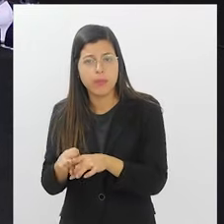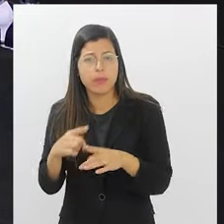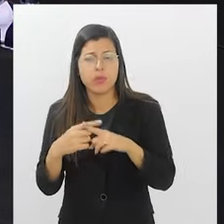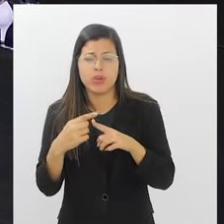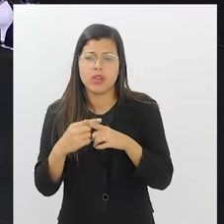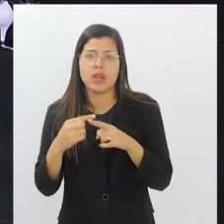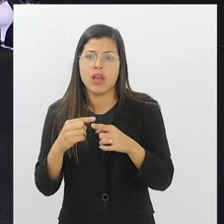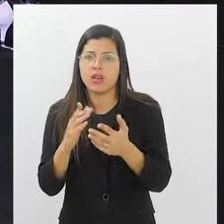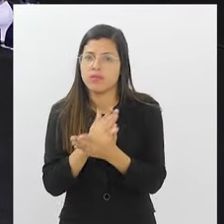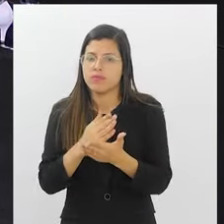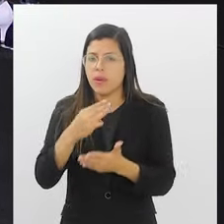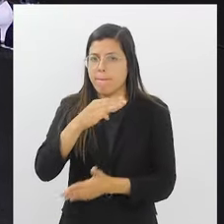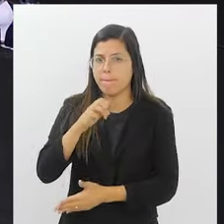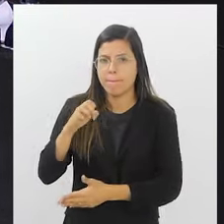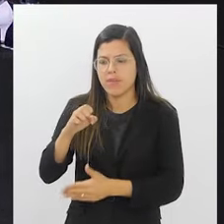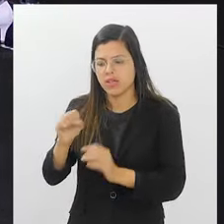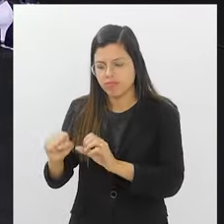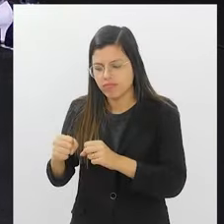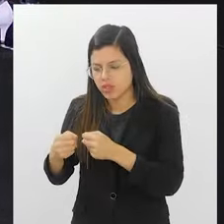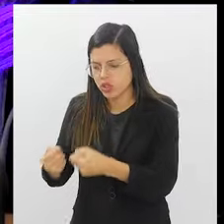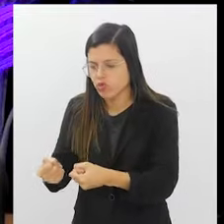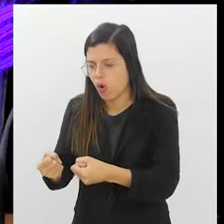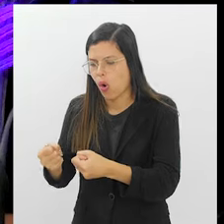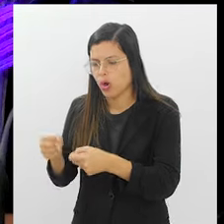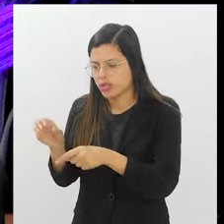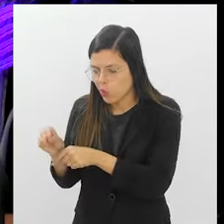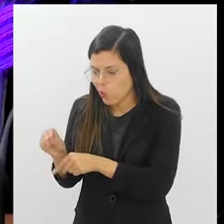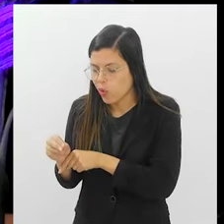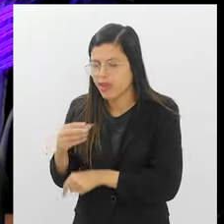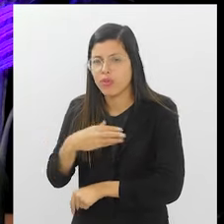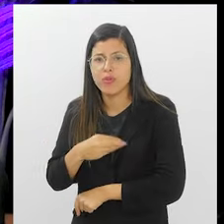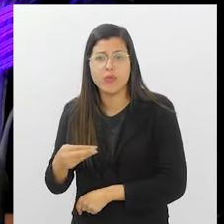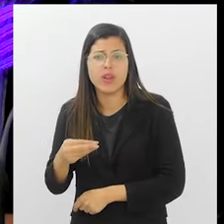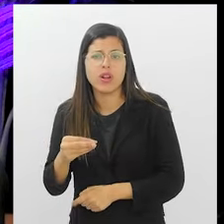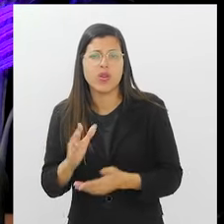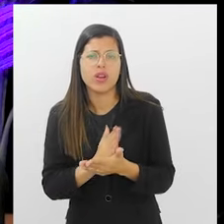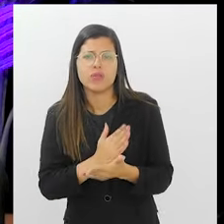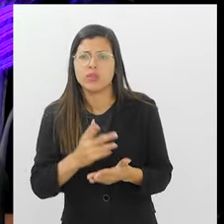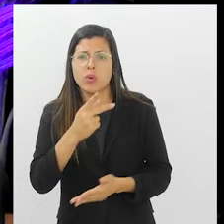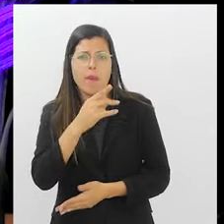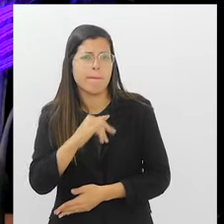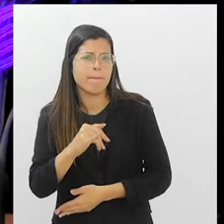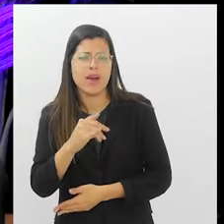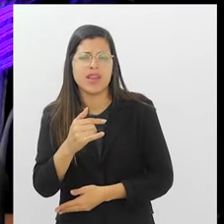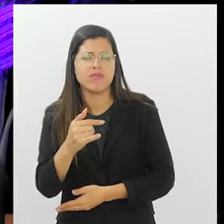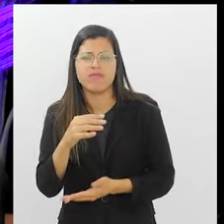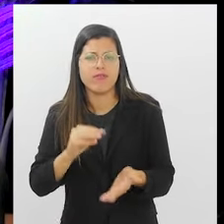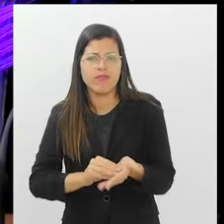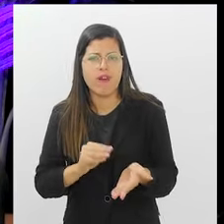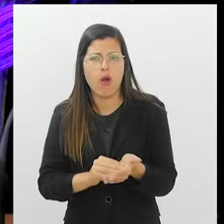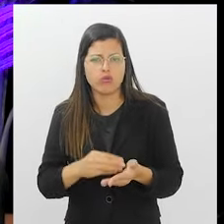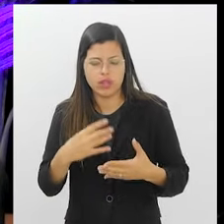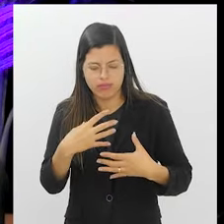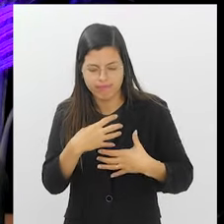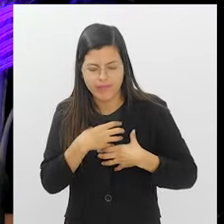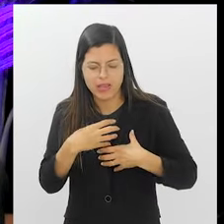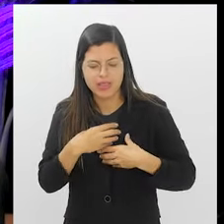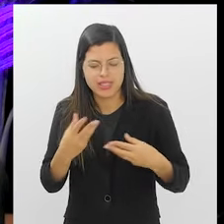se dedicam mais aos filhos, né? E o pai não se dedica, o pai não tem a sensibilidade que tem a